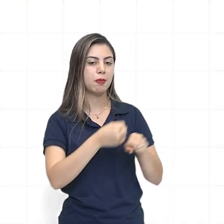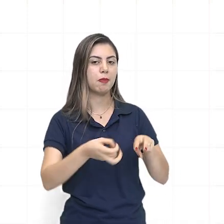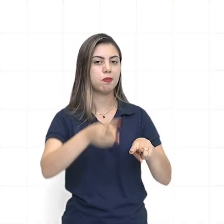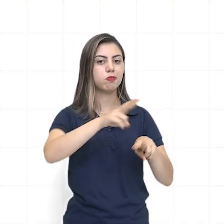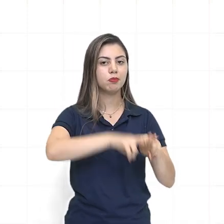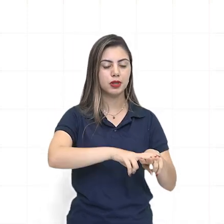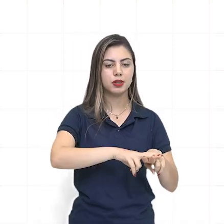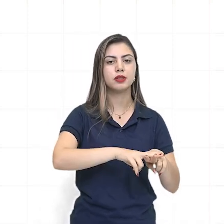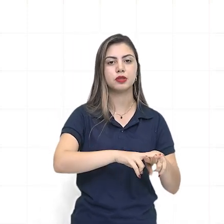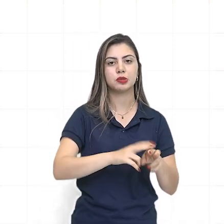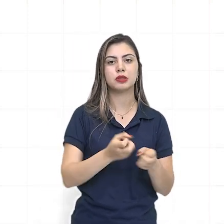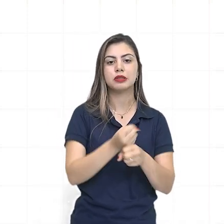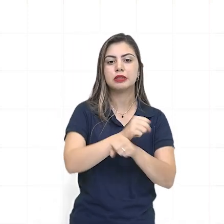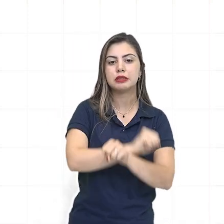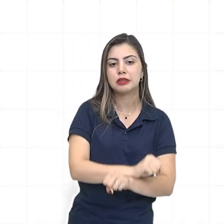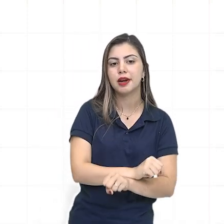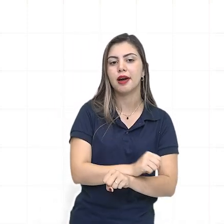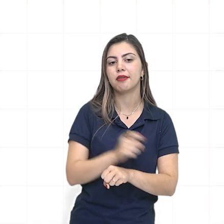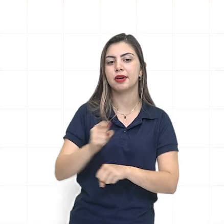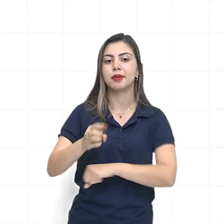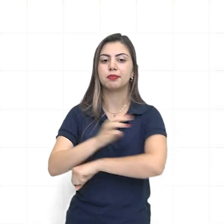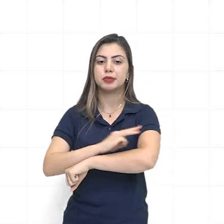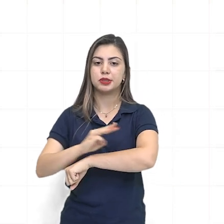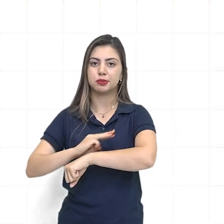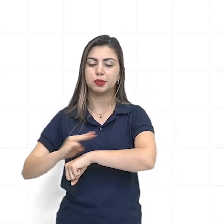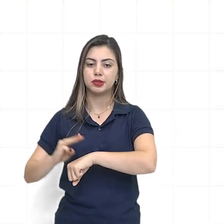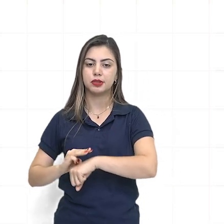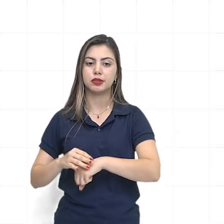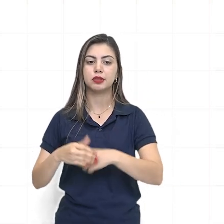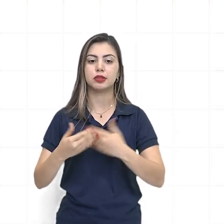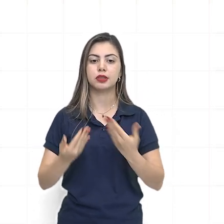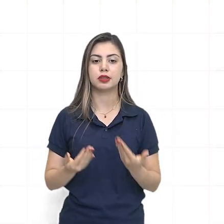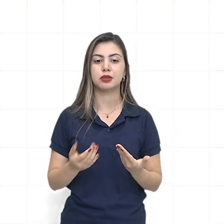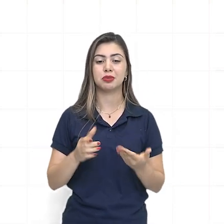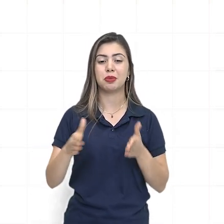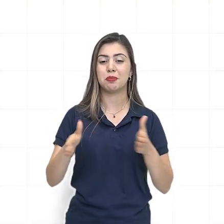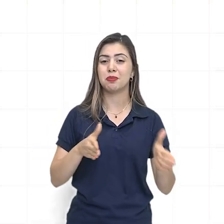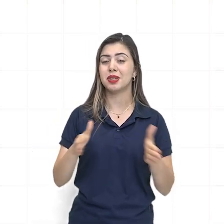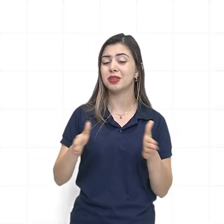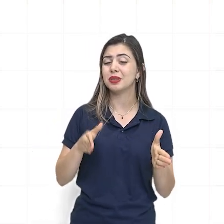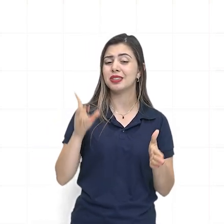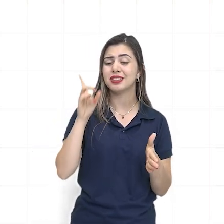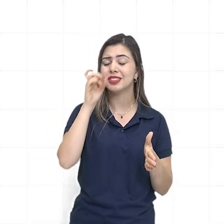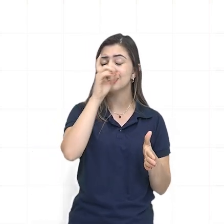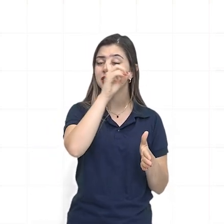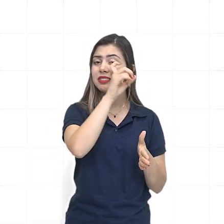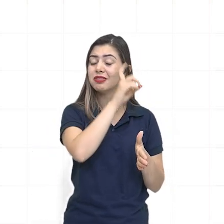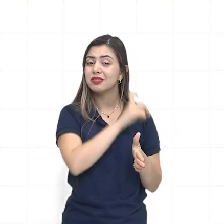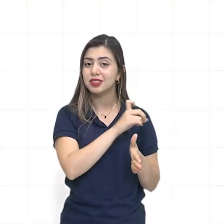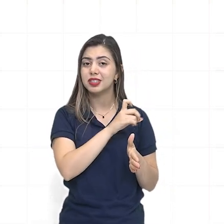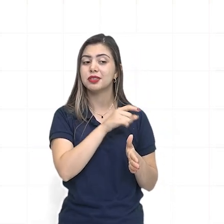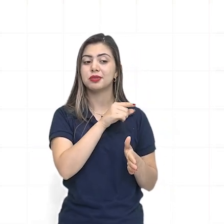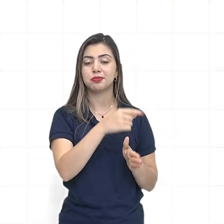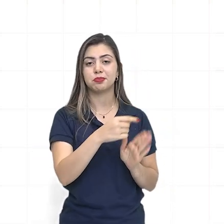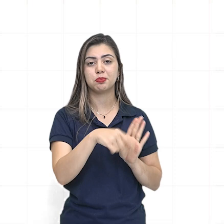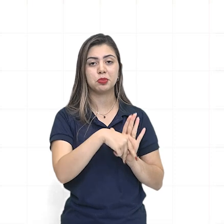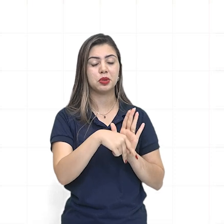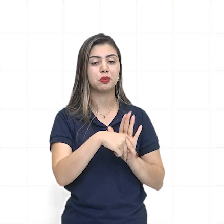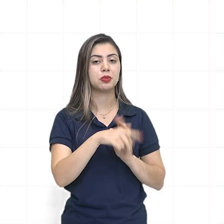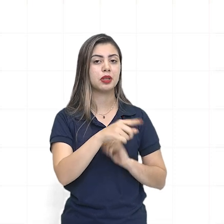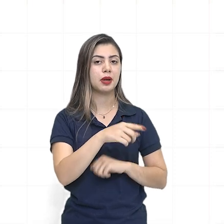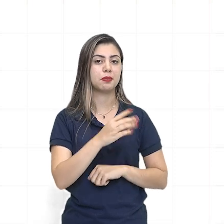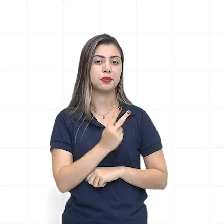para a Mesopotâmia, constituindo um doloroso capítulo na história do povo hebreu, que